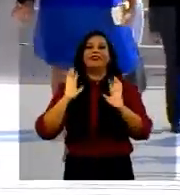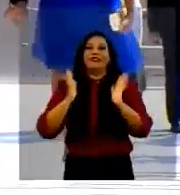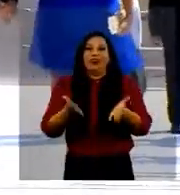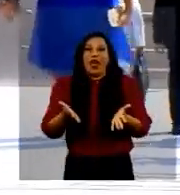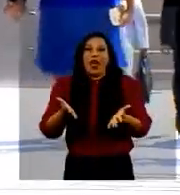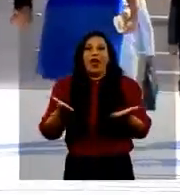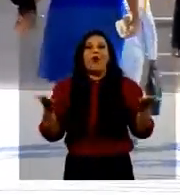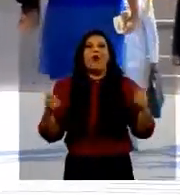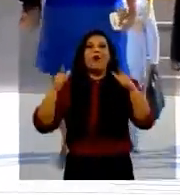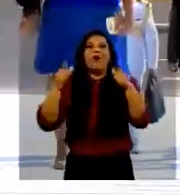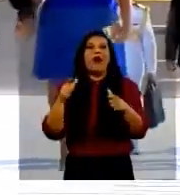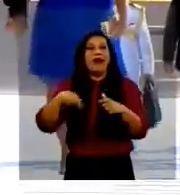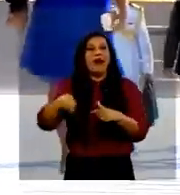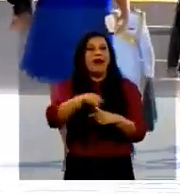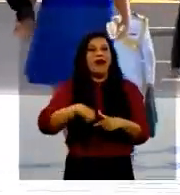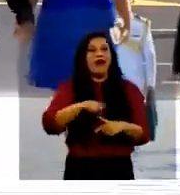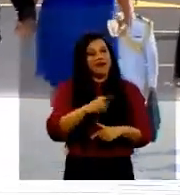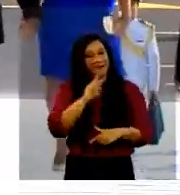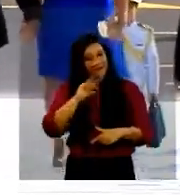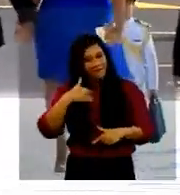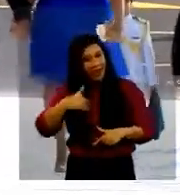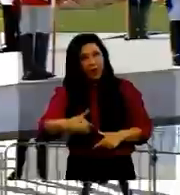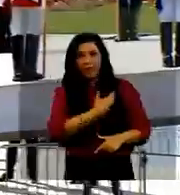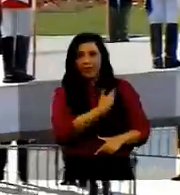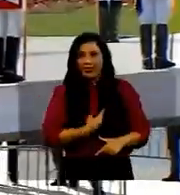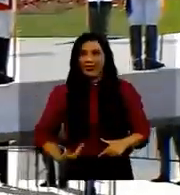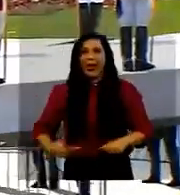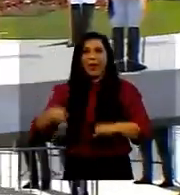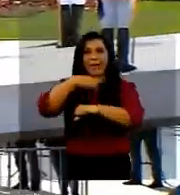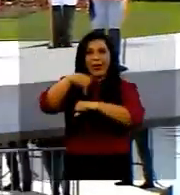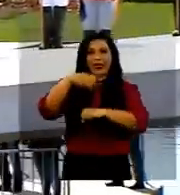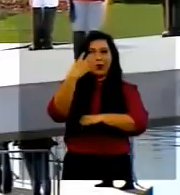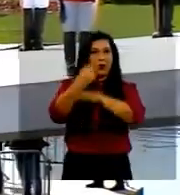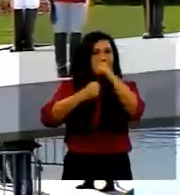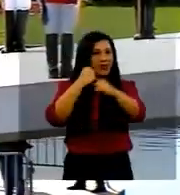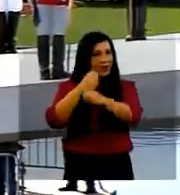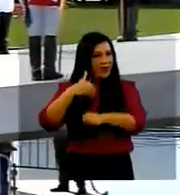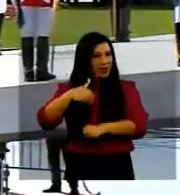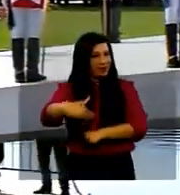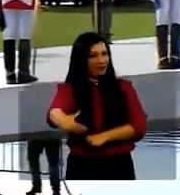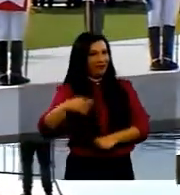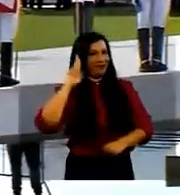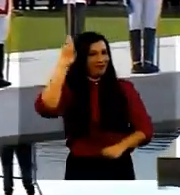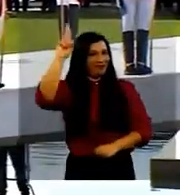onde vão governar o país nos próximos 4 anos. Nos próximos 4 anos.